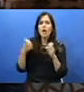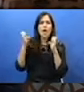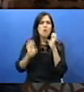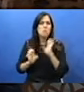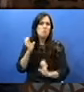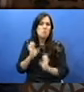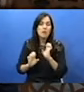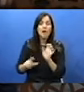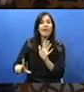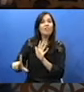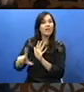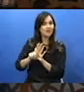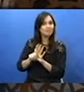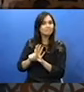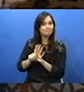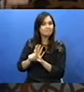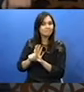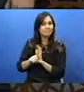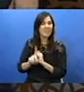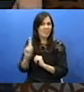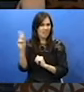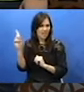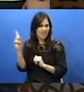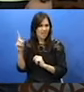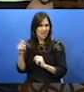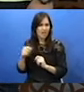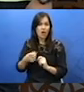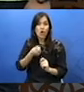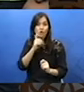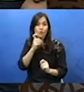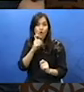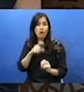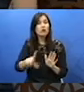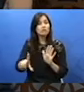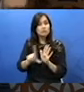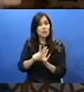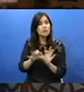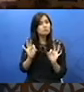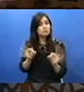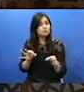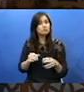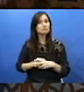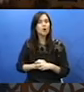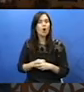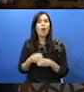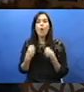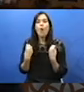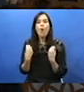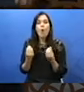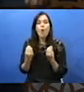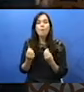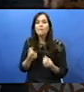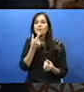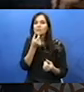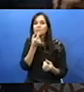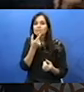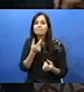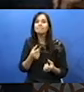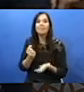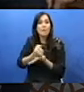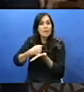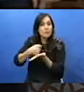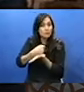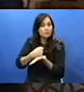leis. Ou seja, são drogas que estão sim legalizadas. Como, por exemplo, os medicamentos. Isso mesmo, os medicamentos são